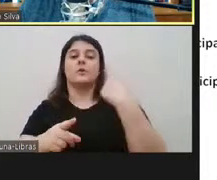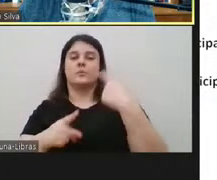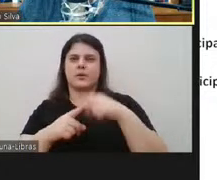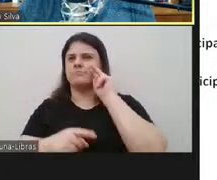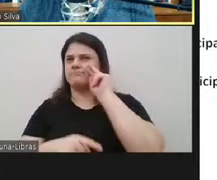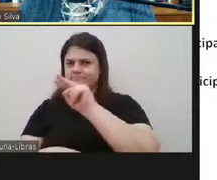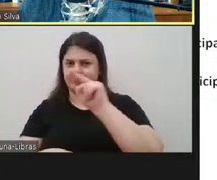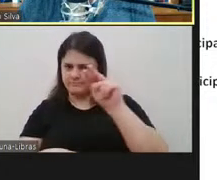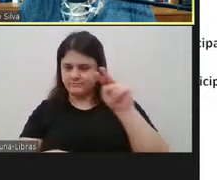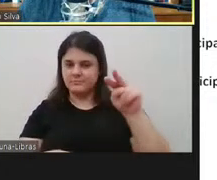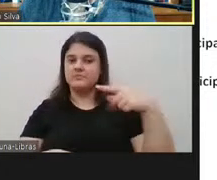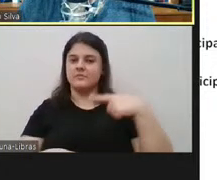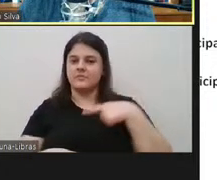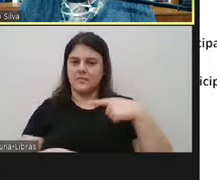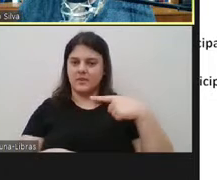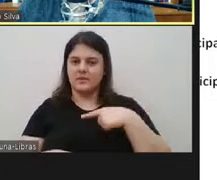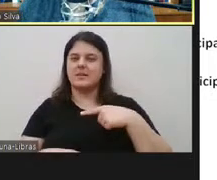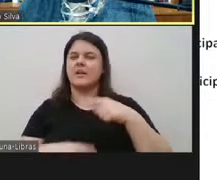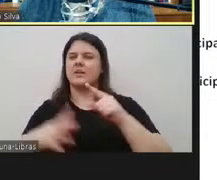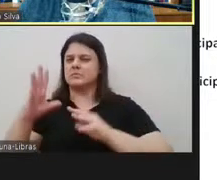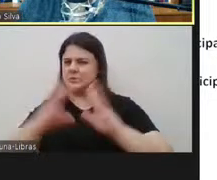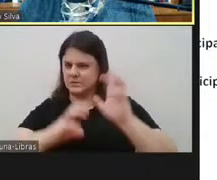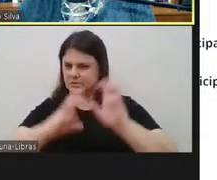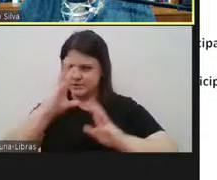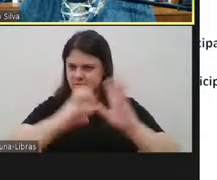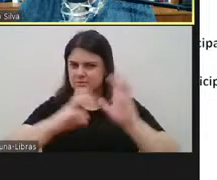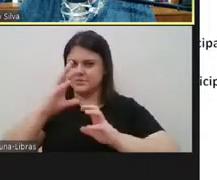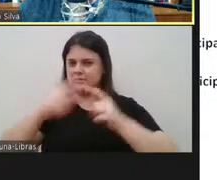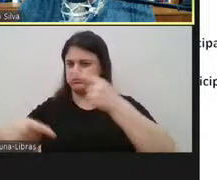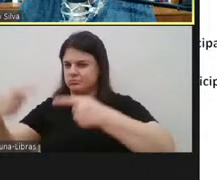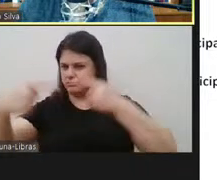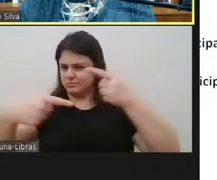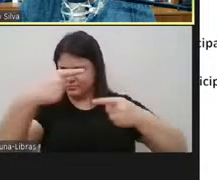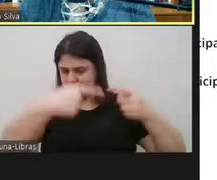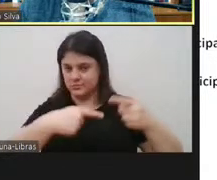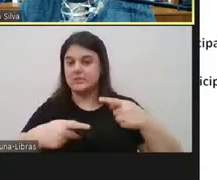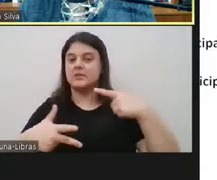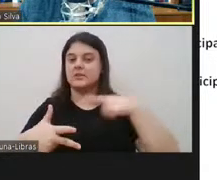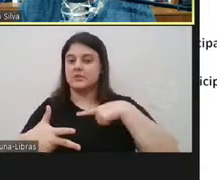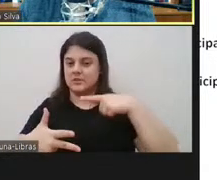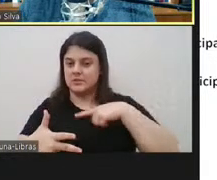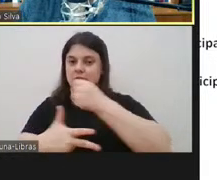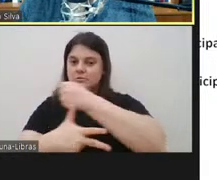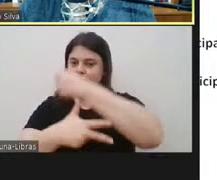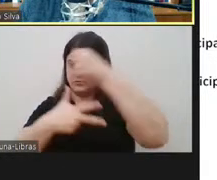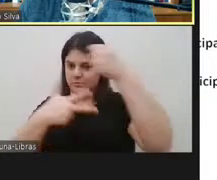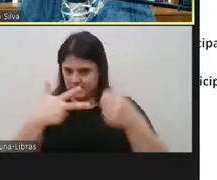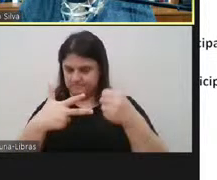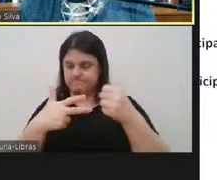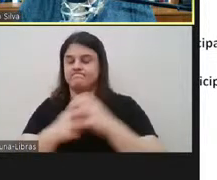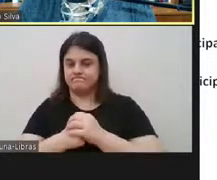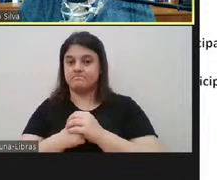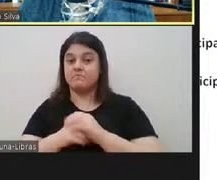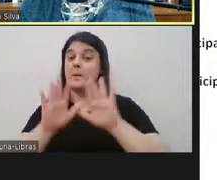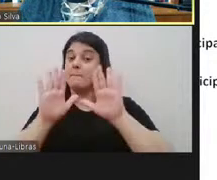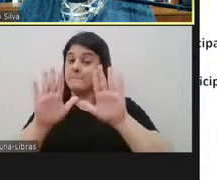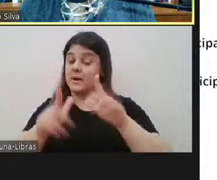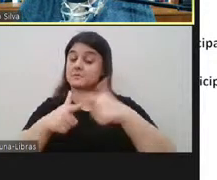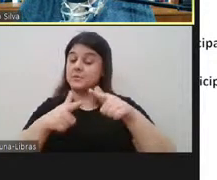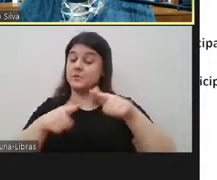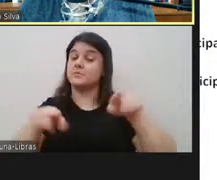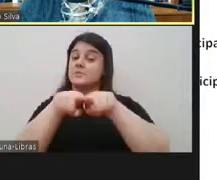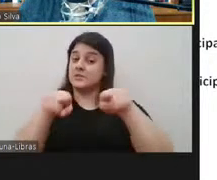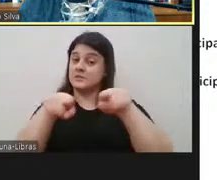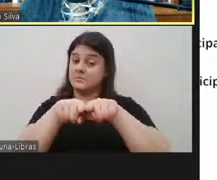nós temos visto uma relação de conflito é entre esses diferentes e o deles mas o nosso